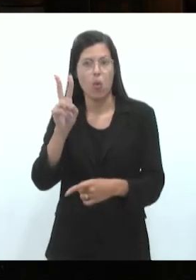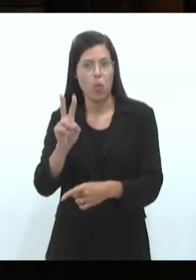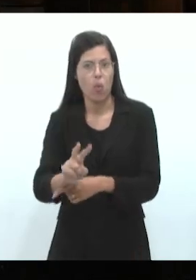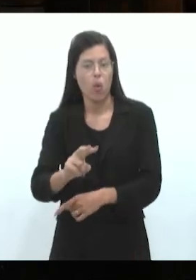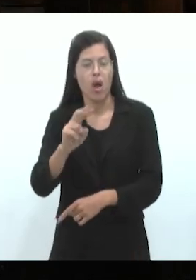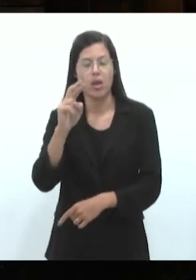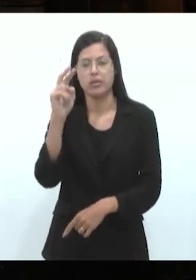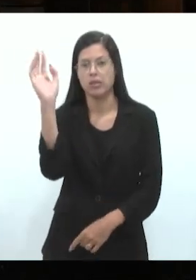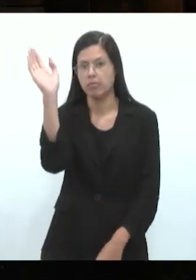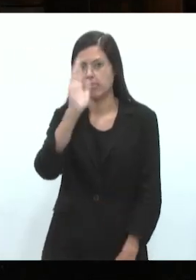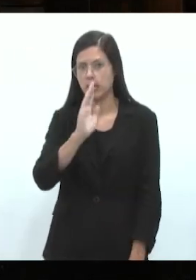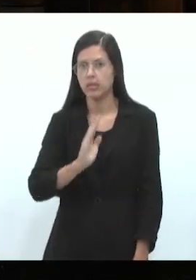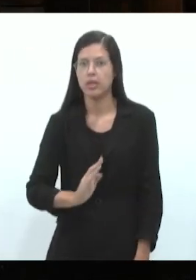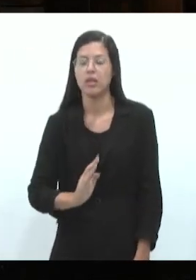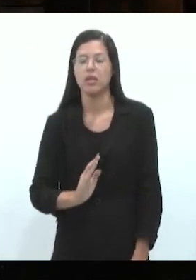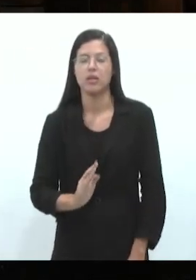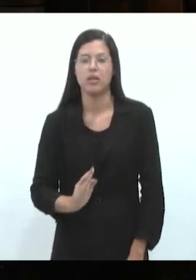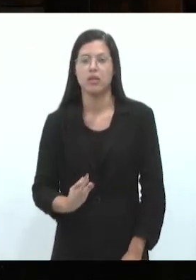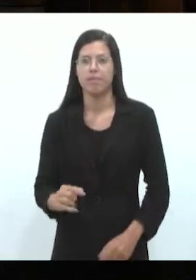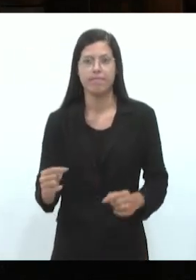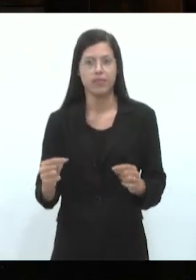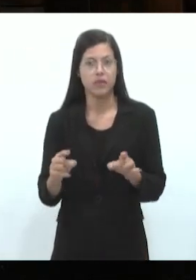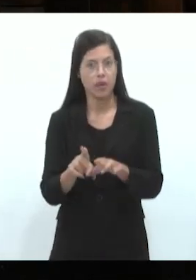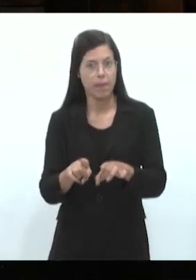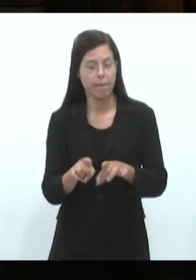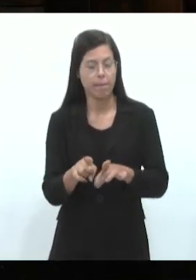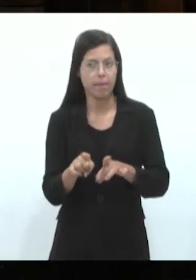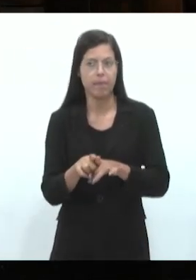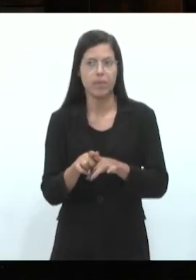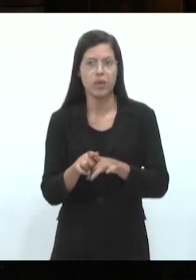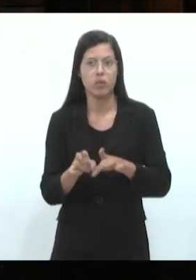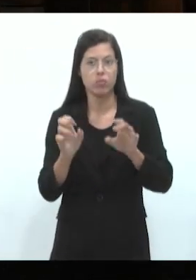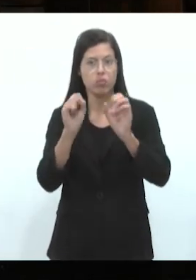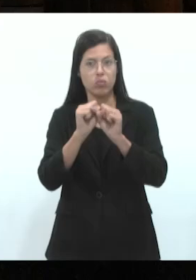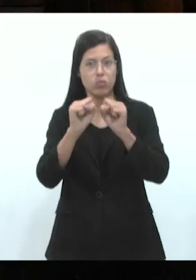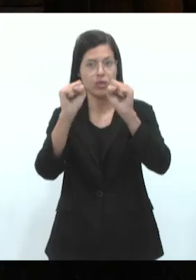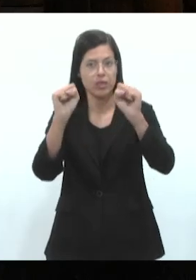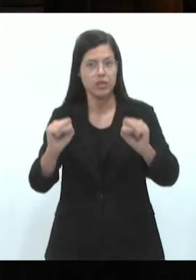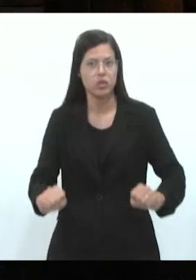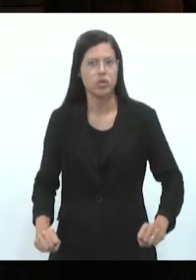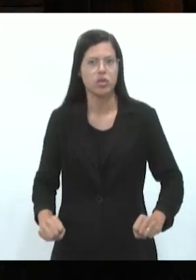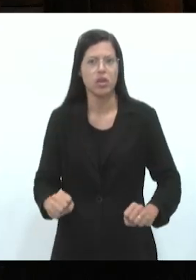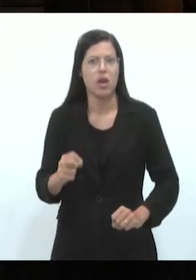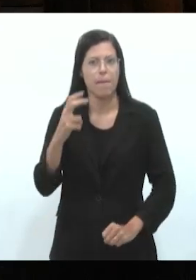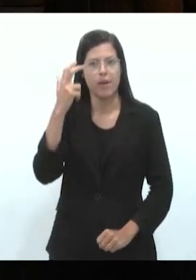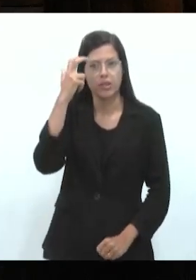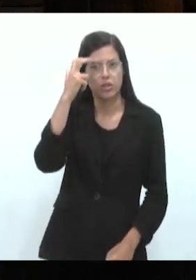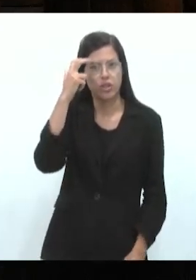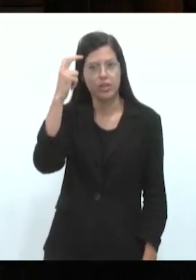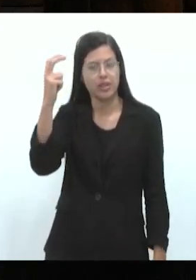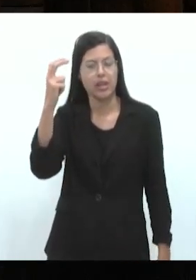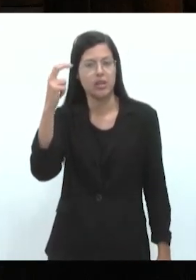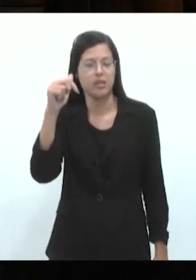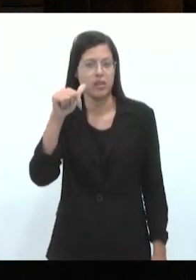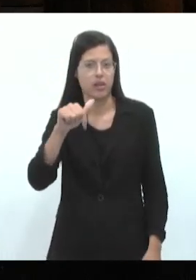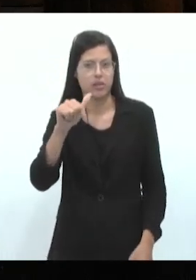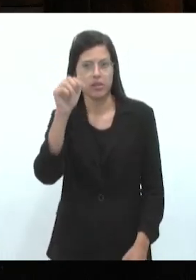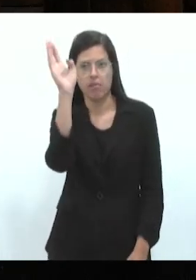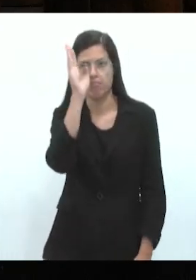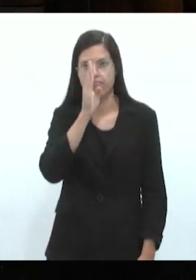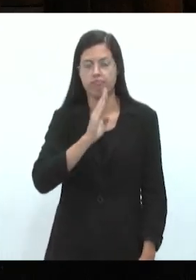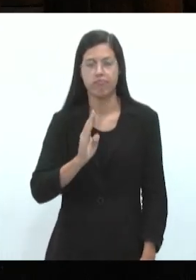nacional e, associado a isso, um sistema de inteligência nacional